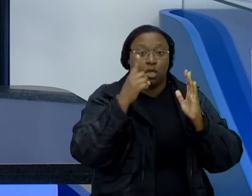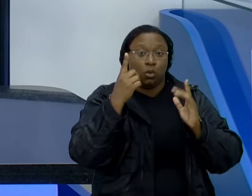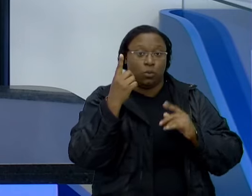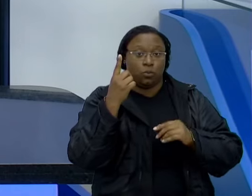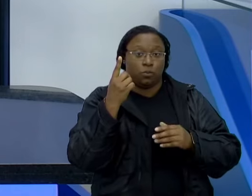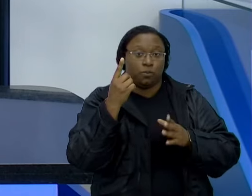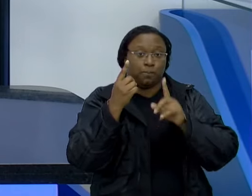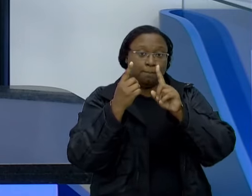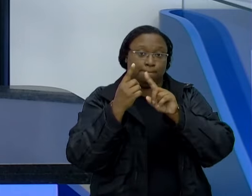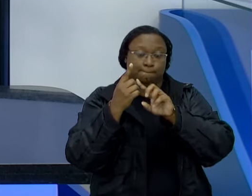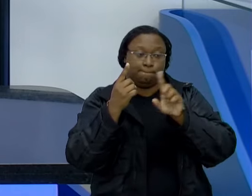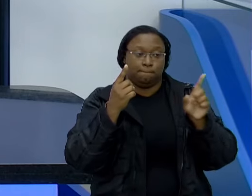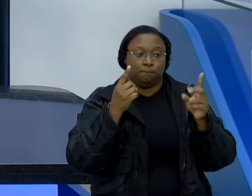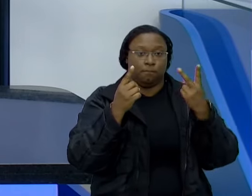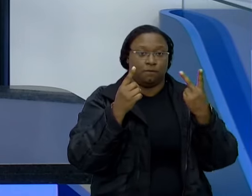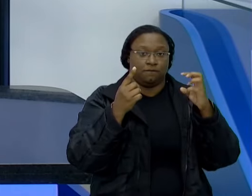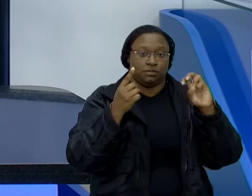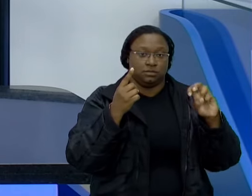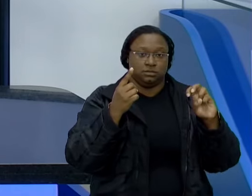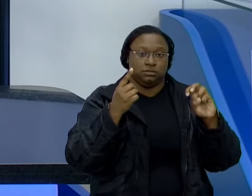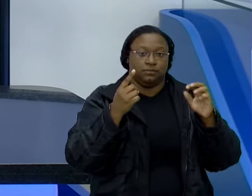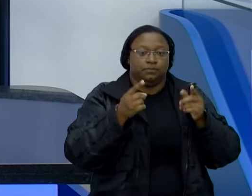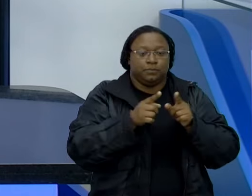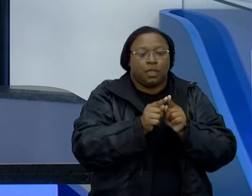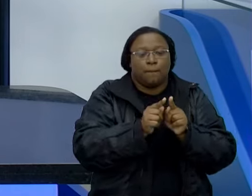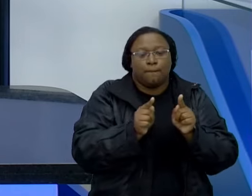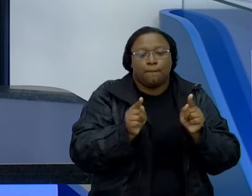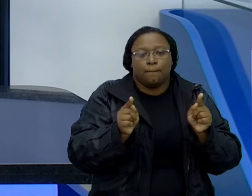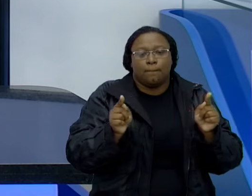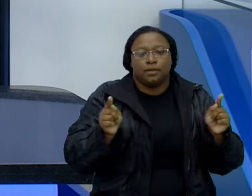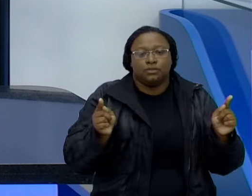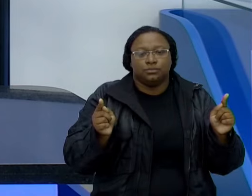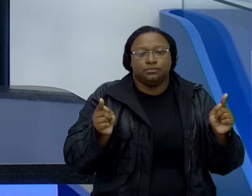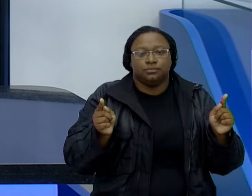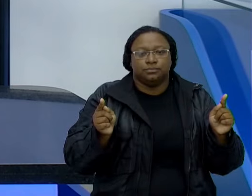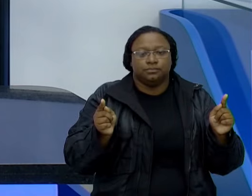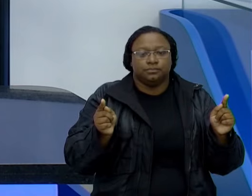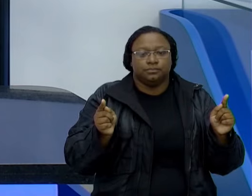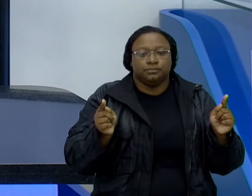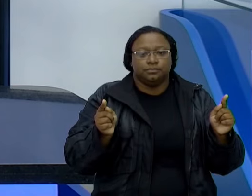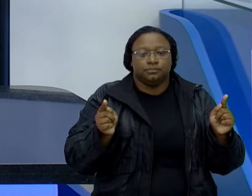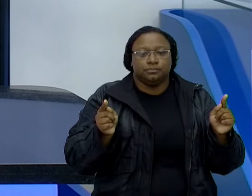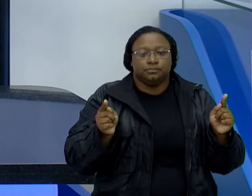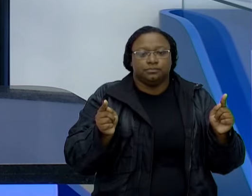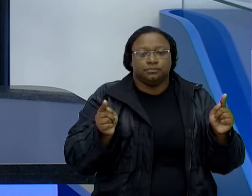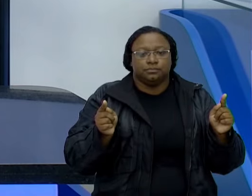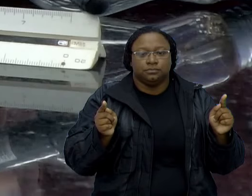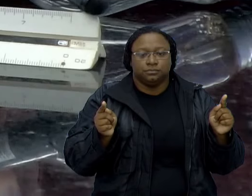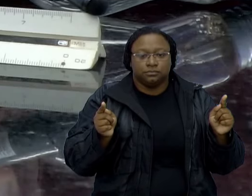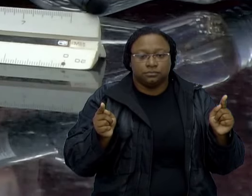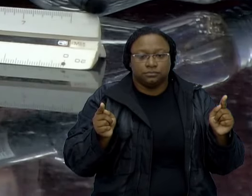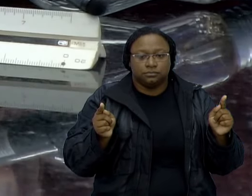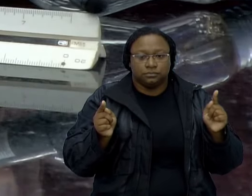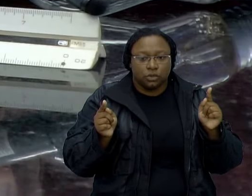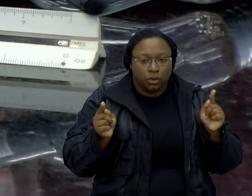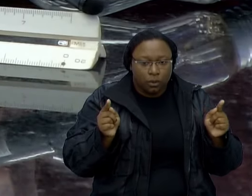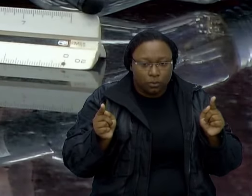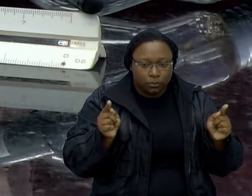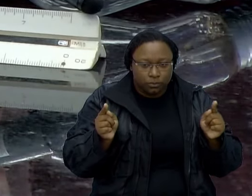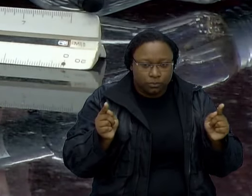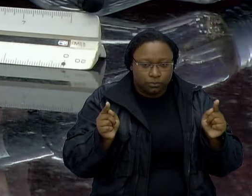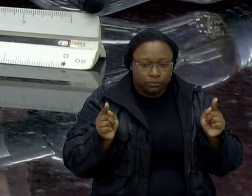ó. Você mede aqui com essa escala, ó. Pode pegar aqui, ó, em close, ó. Isso, fecha aqui pra gente,